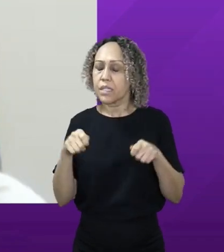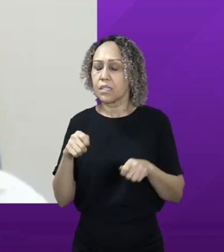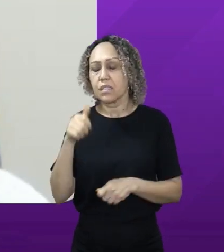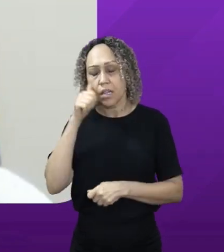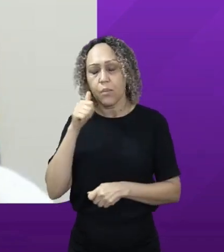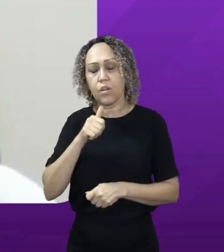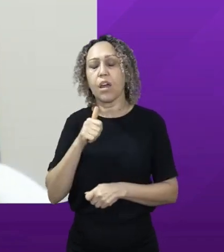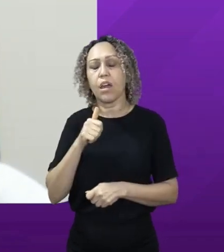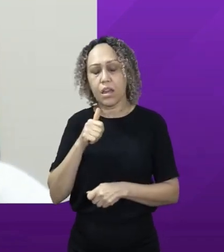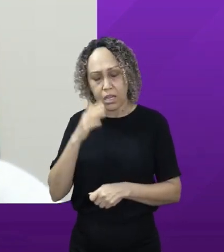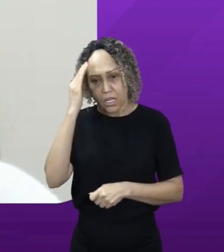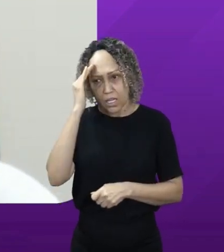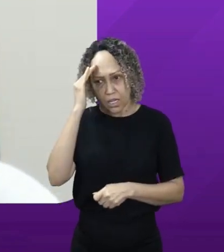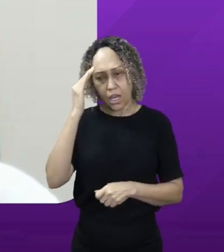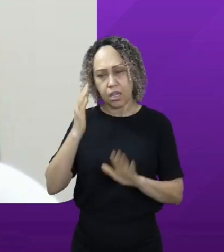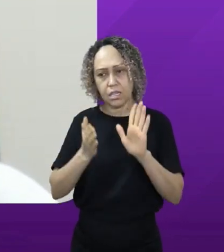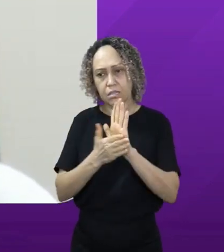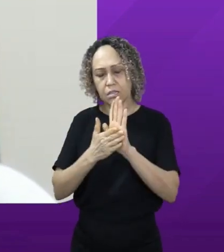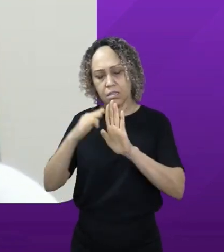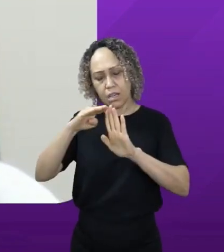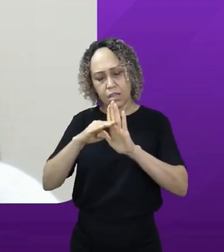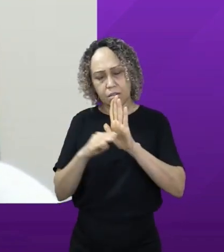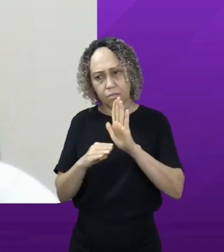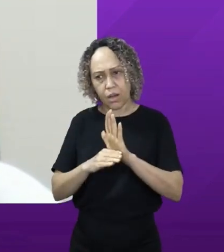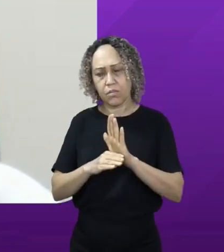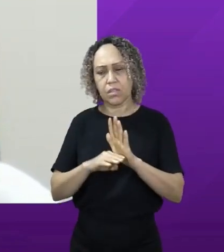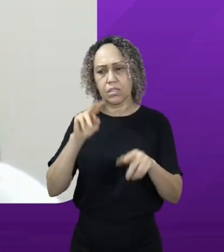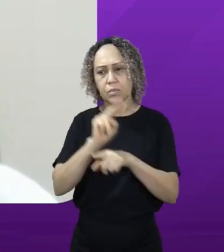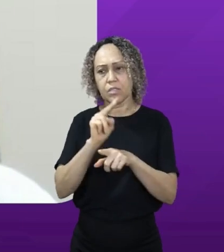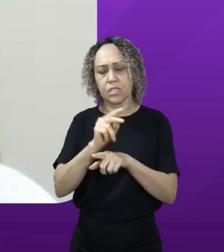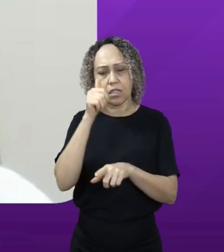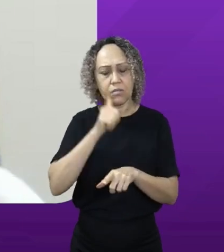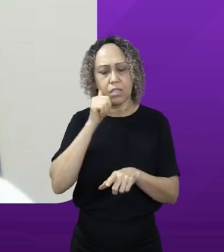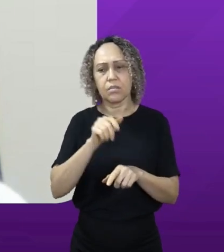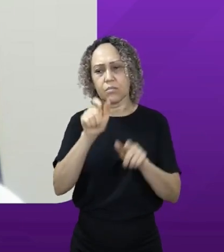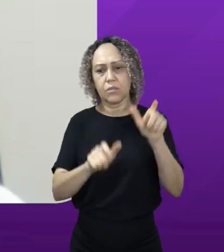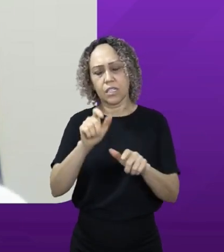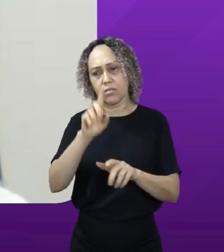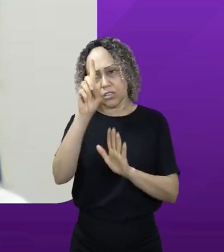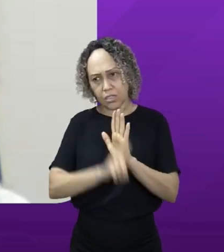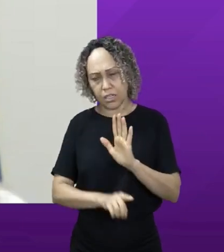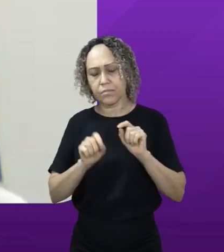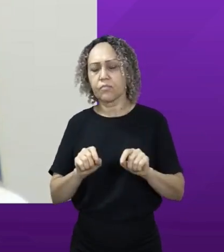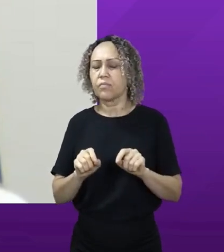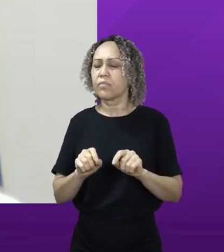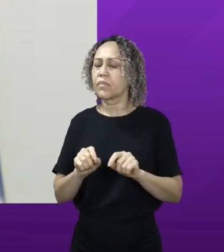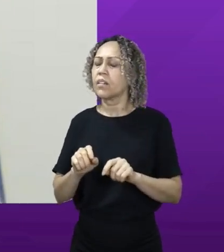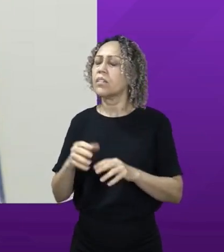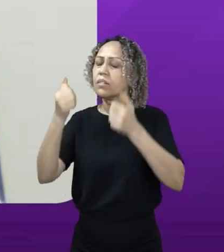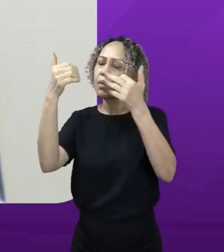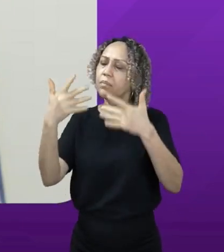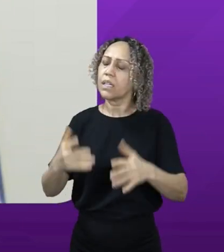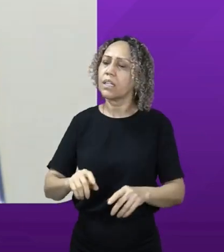pautas em defesa das mulheres. A gente usou esse momento para explicar o que significa ter um espaço institucional, né,